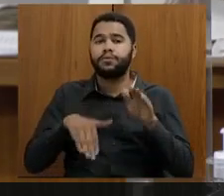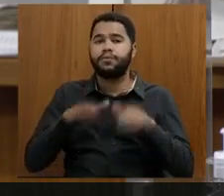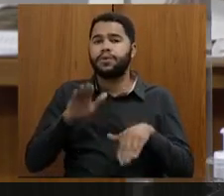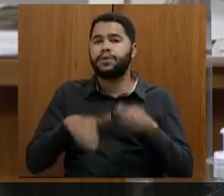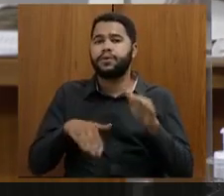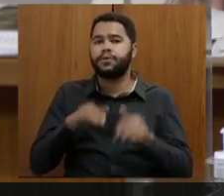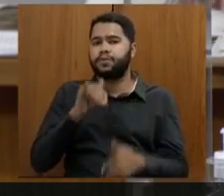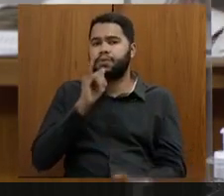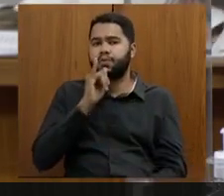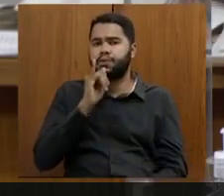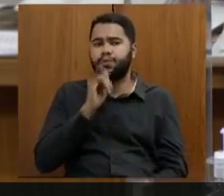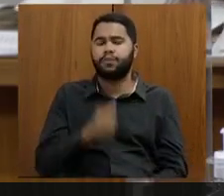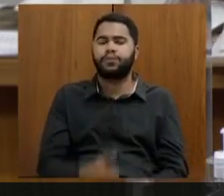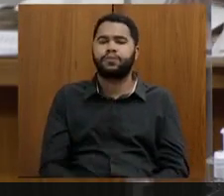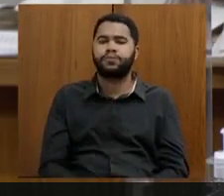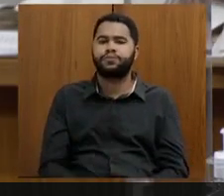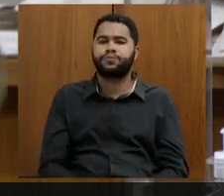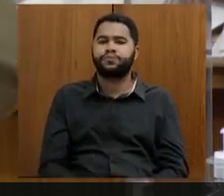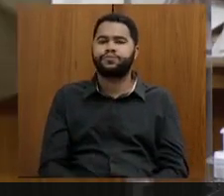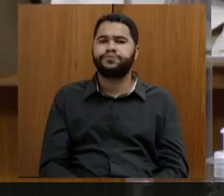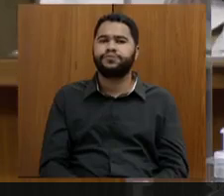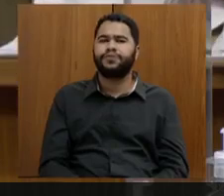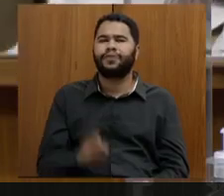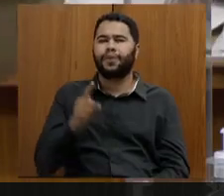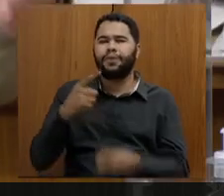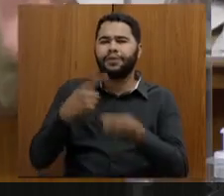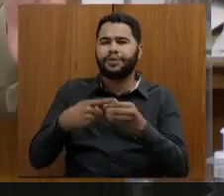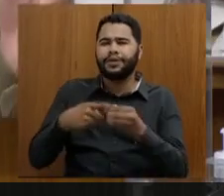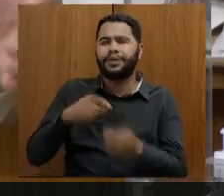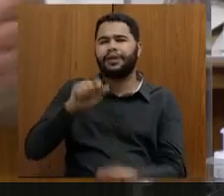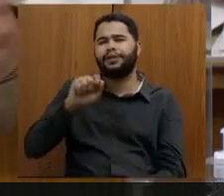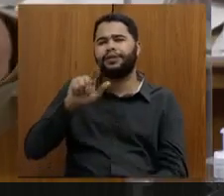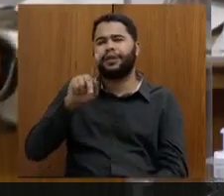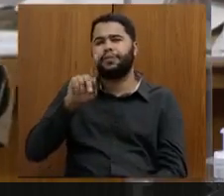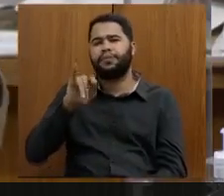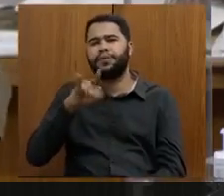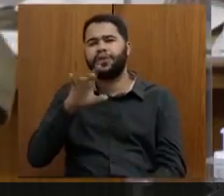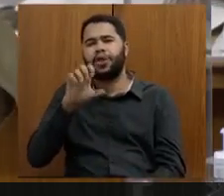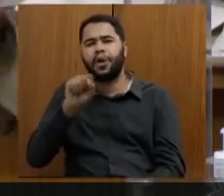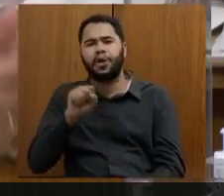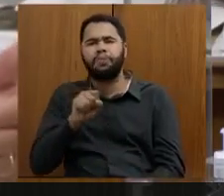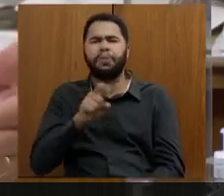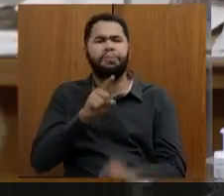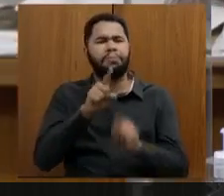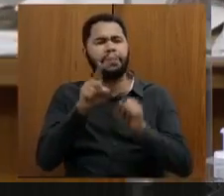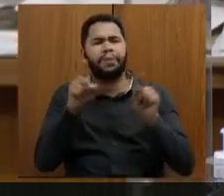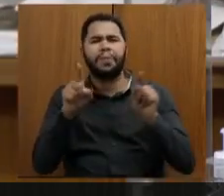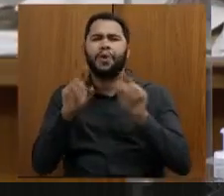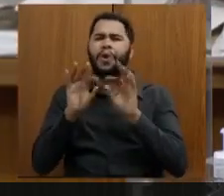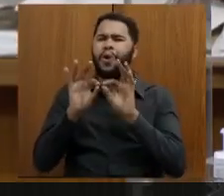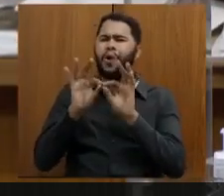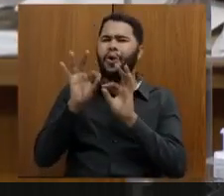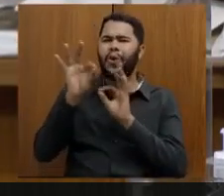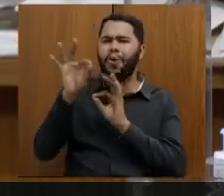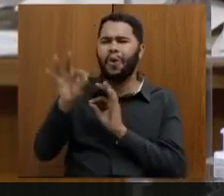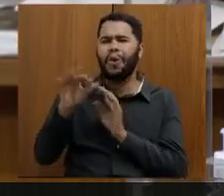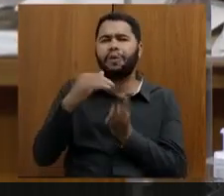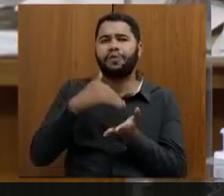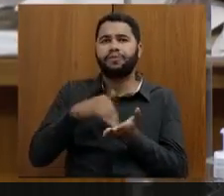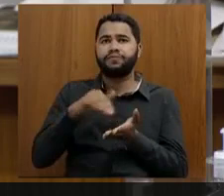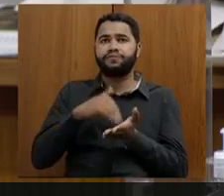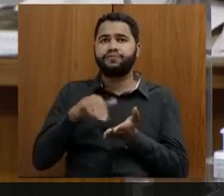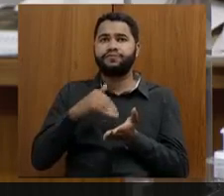chega né ao seu lado de Alpinópolis pessoa não adianta Ane às vezes é bem de longe lá no nosso escritório